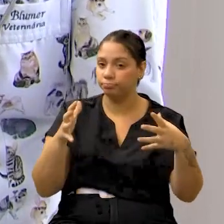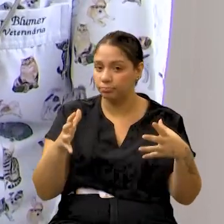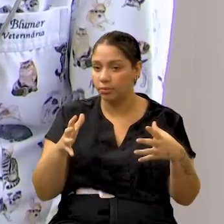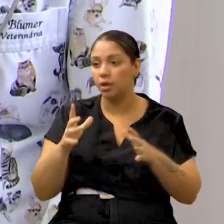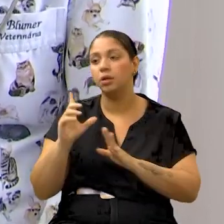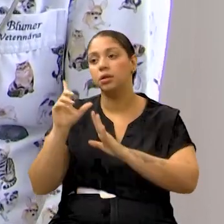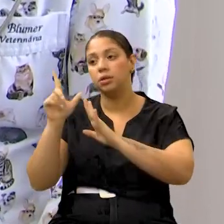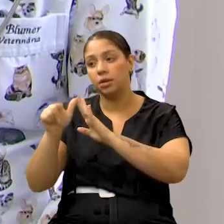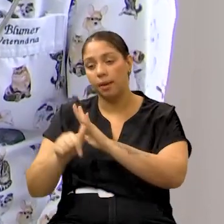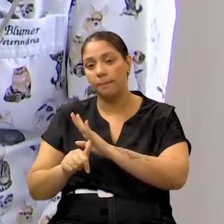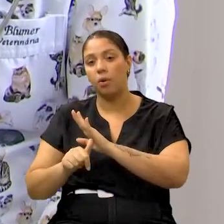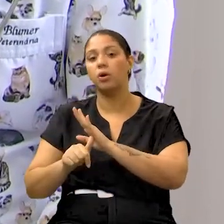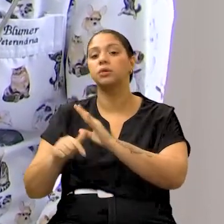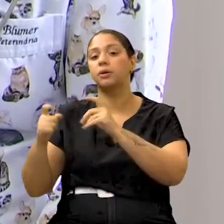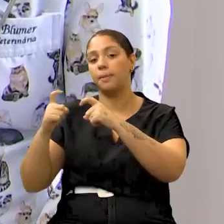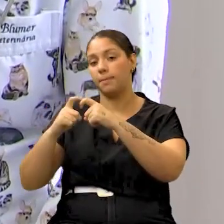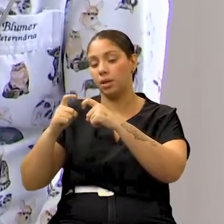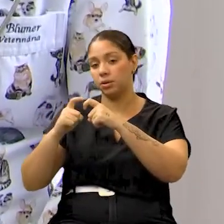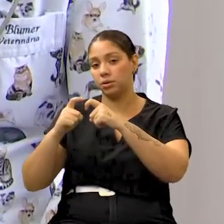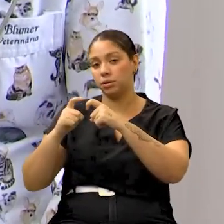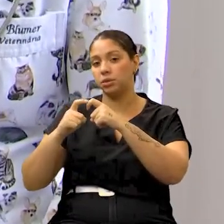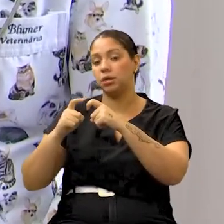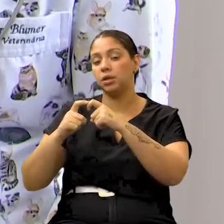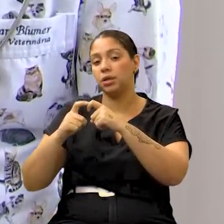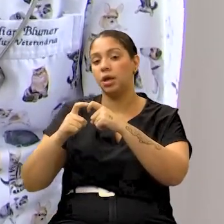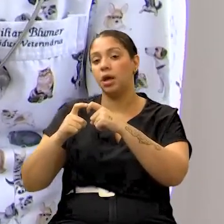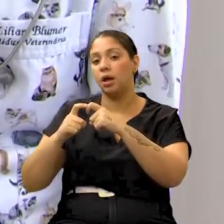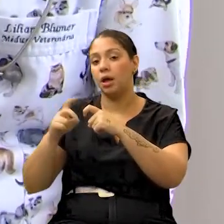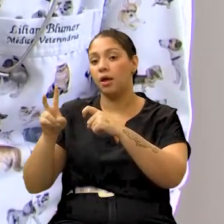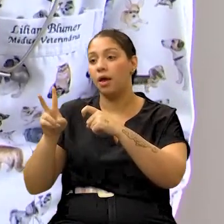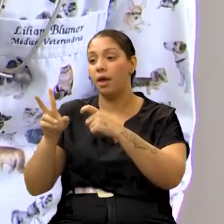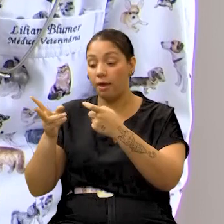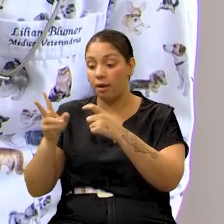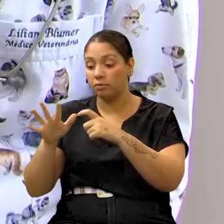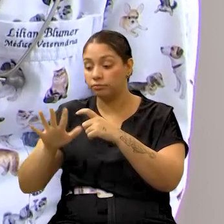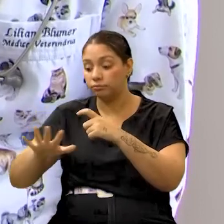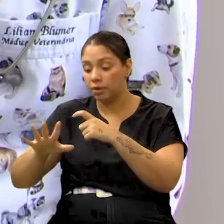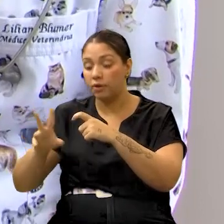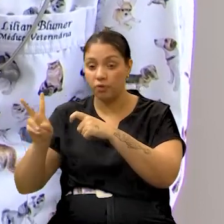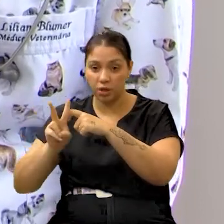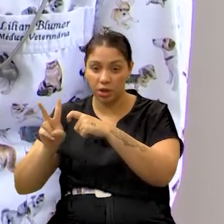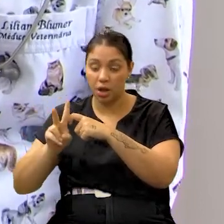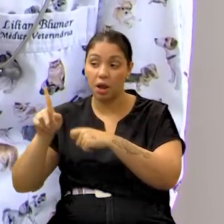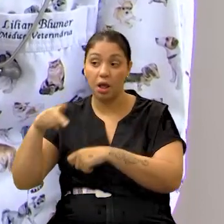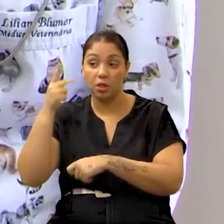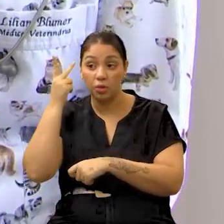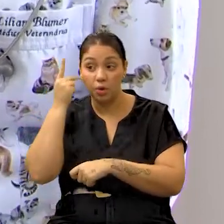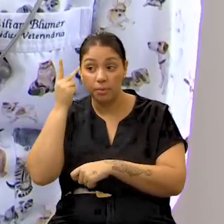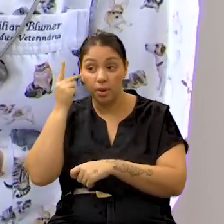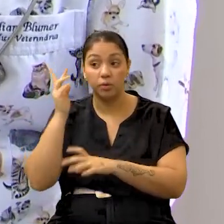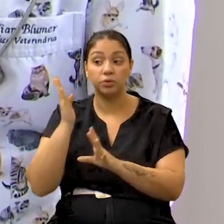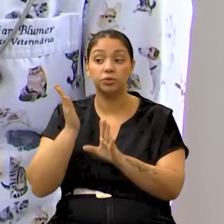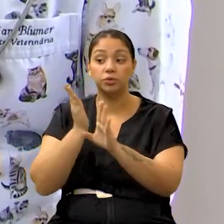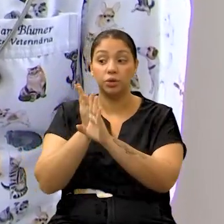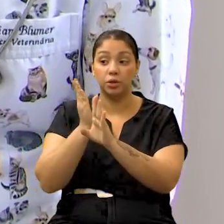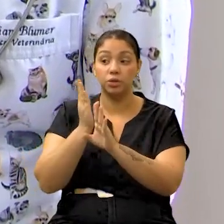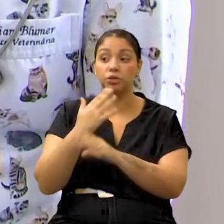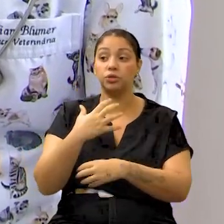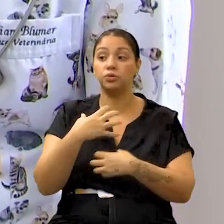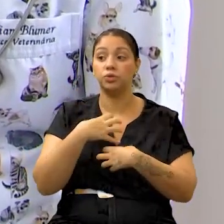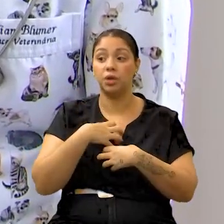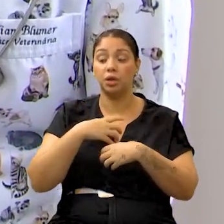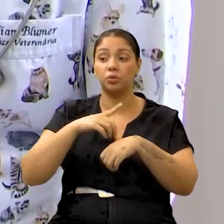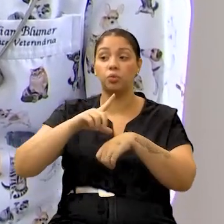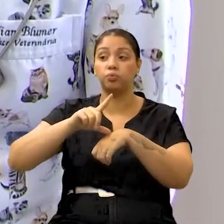aí passou para a medicina veterinária porque a doença renal ela é comum. E às vezes ela é diagnosticada